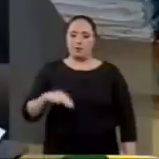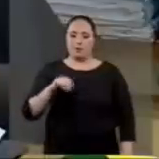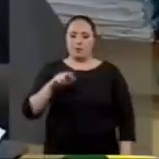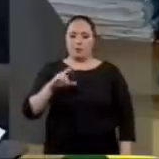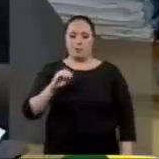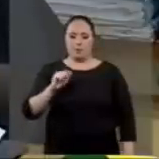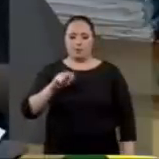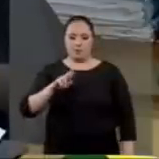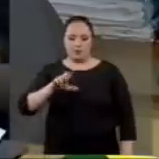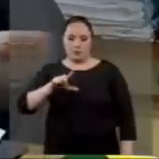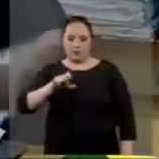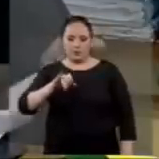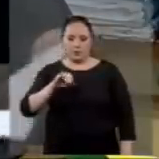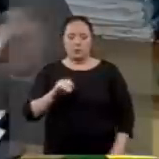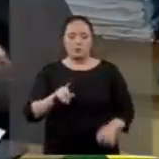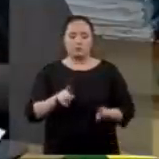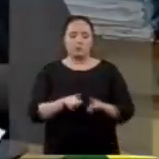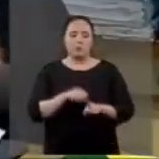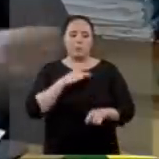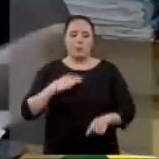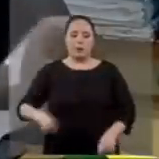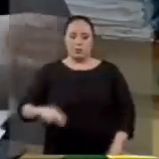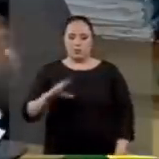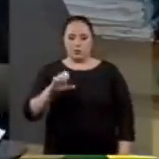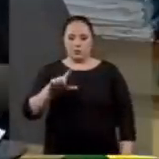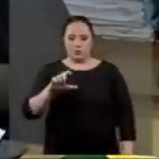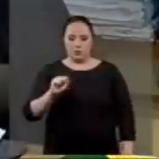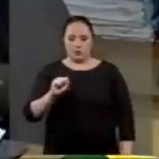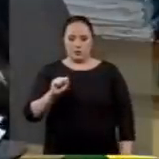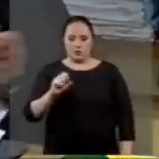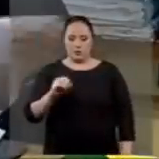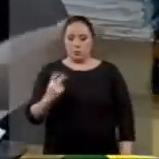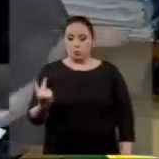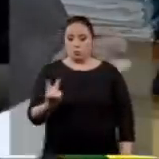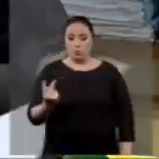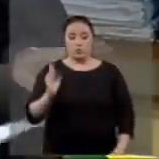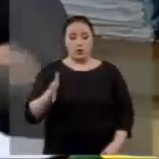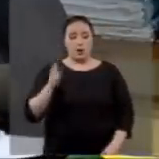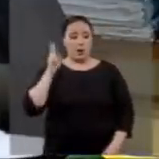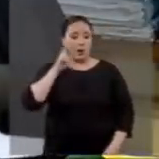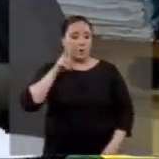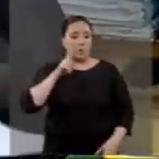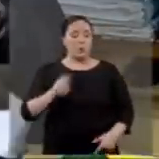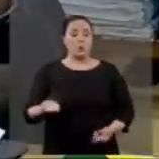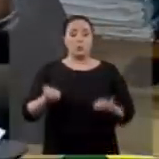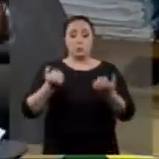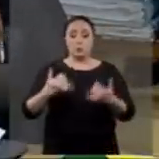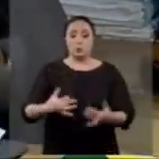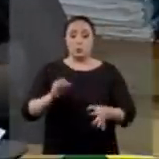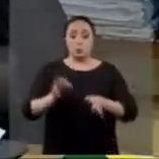e o ministro Celso de Mello, quando do julgamento